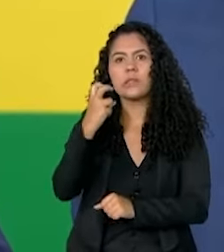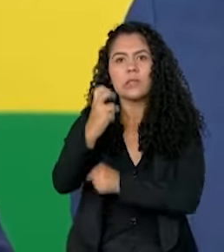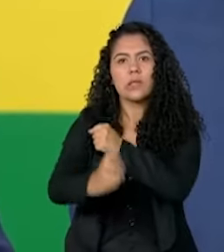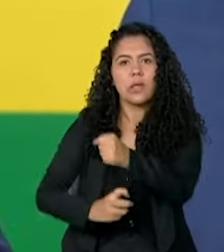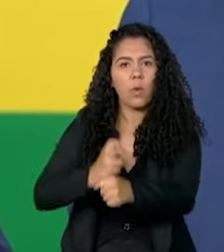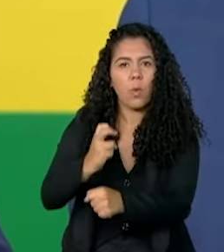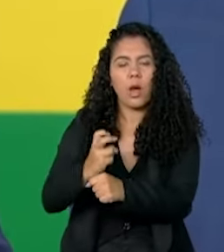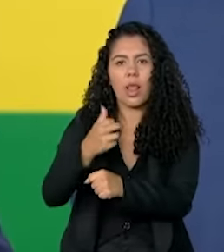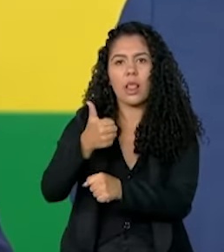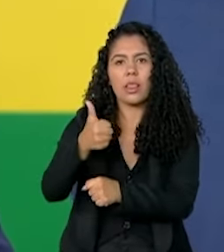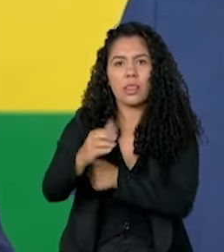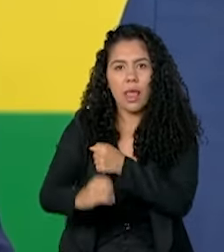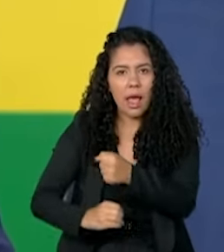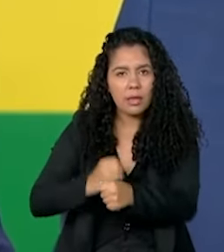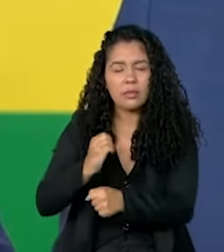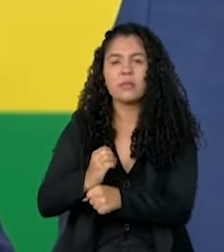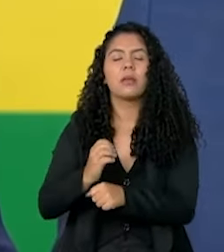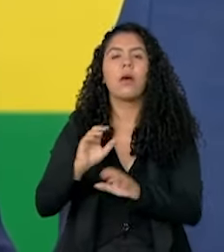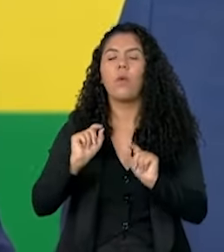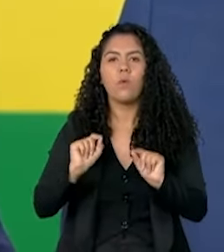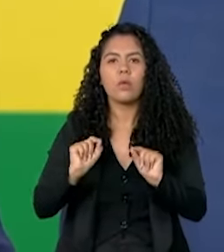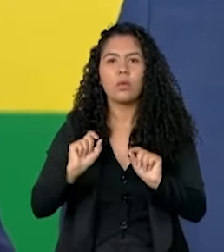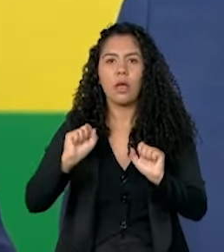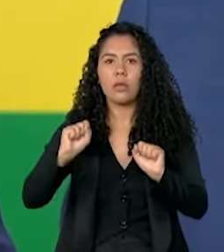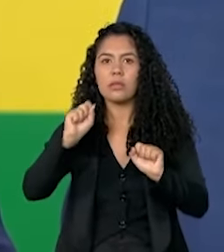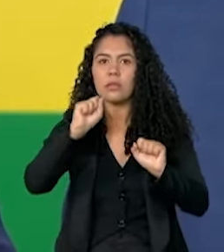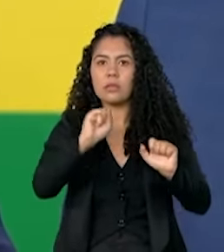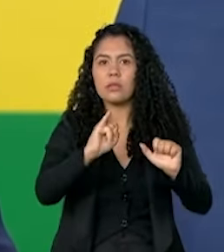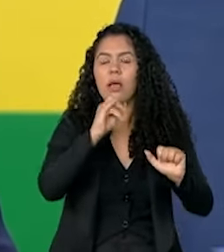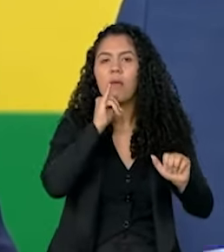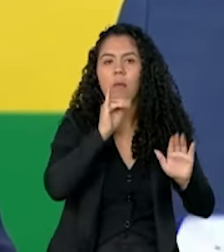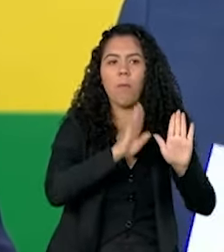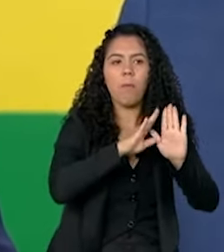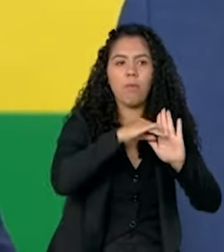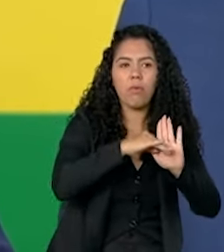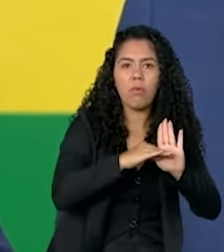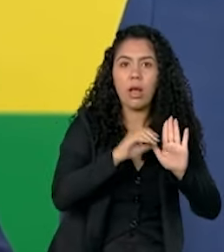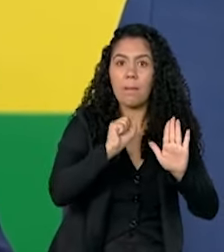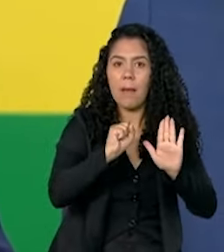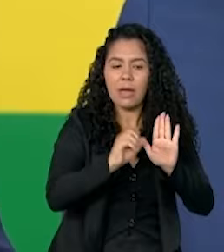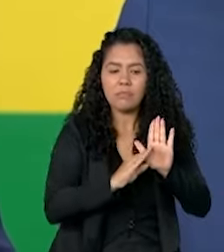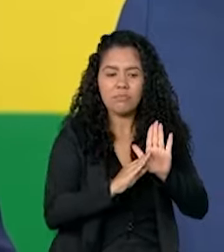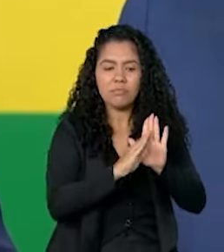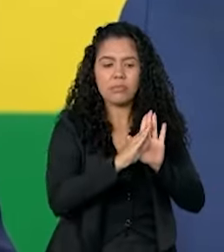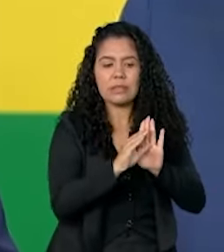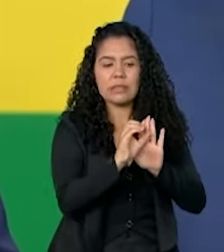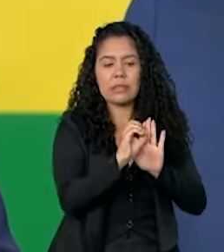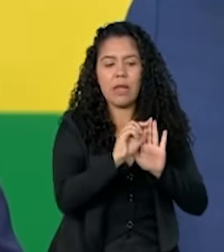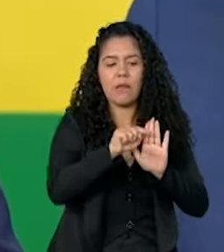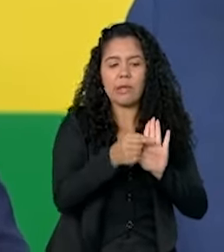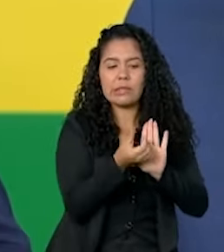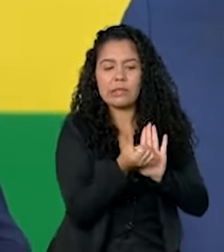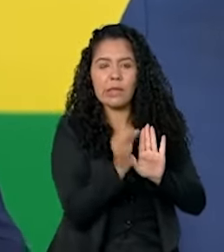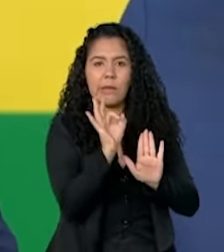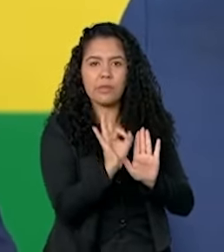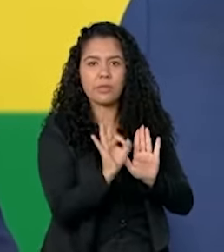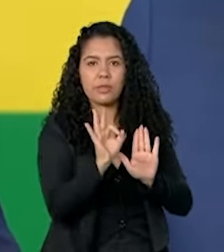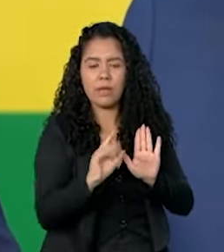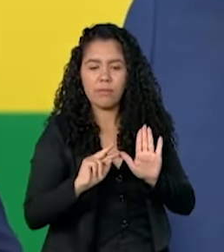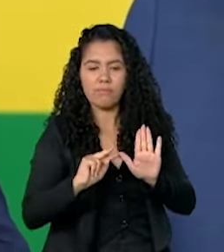ano em que o produto cai, você vai ter uma trava de que ele vai subir 0,6%, mas, ao mesmo